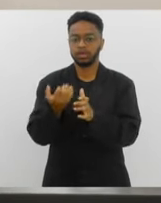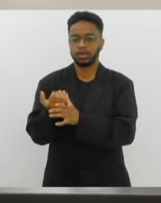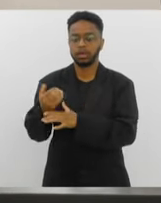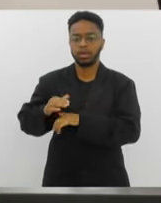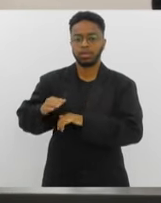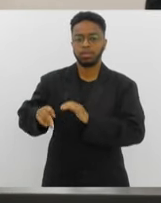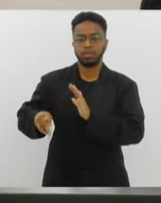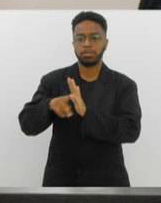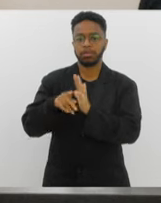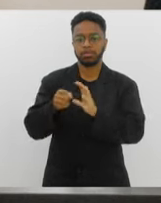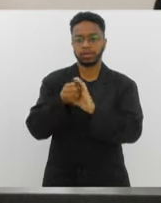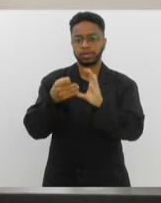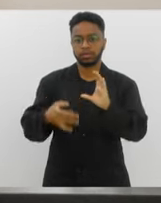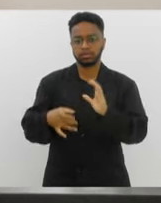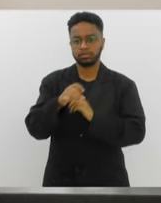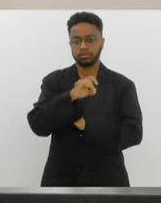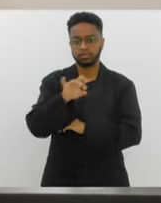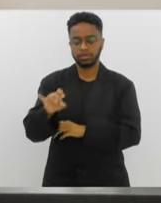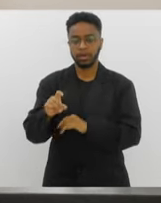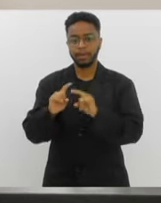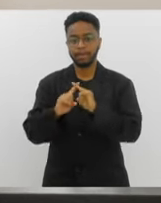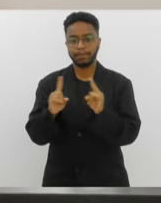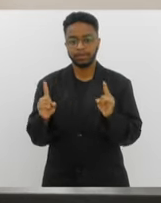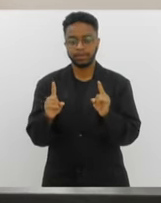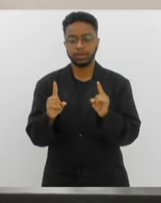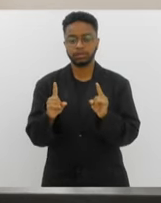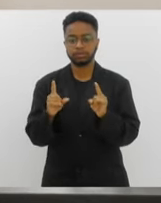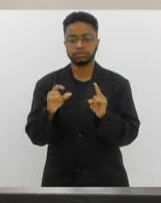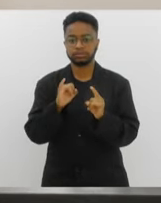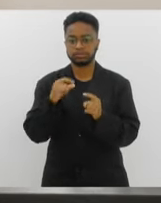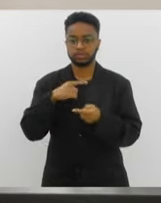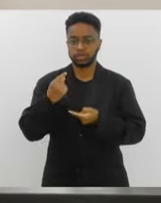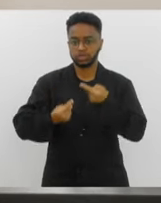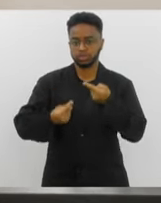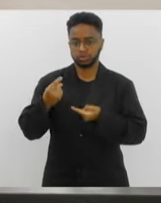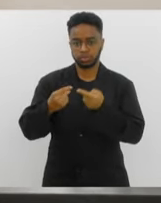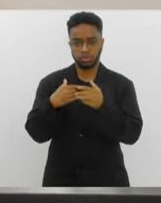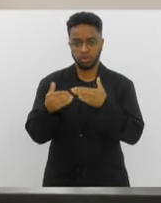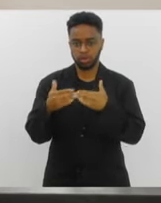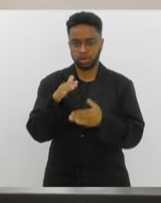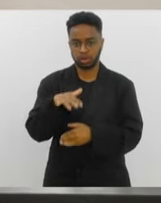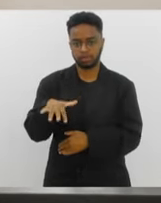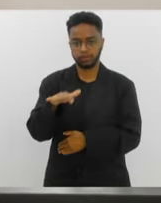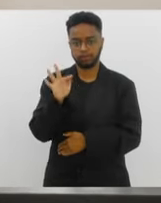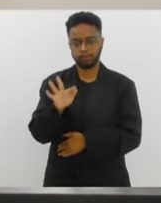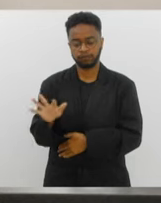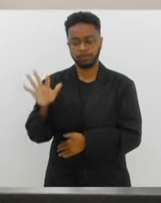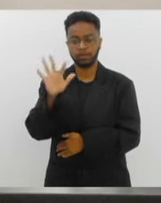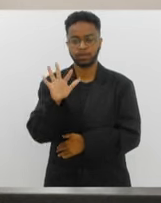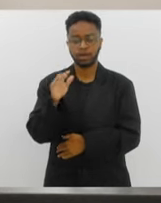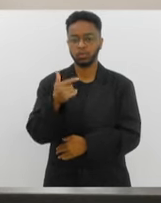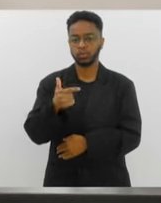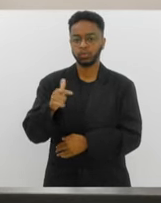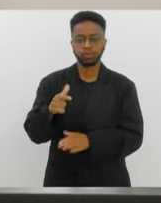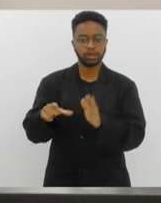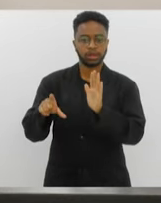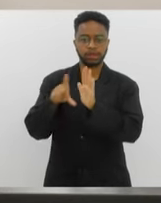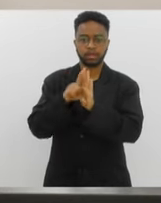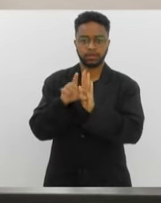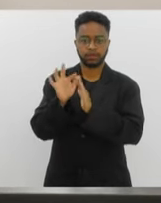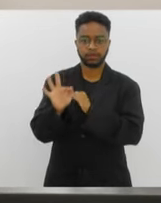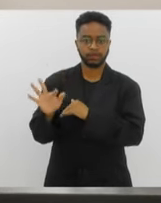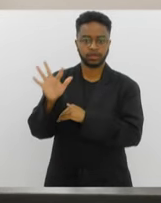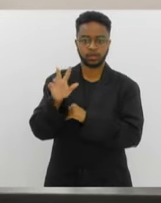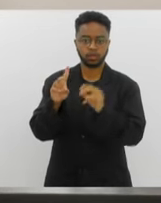suas peculiaridades. O fato é que, em que pese qualquer discussão, toda discussão em âmbito federal, não há lei